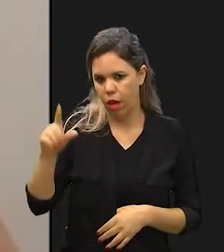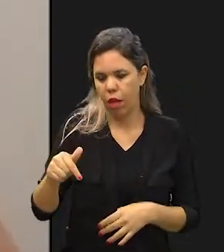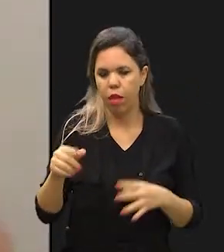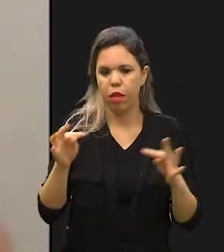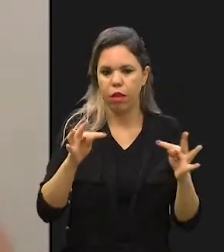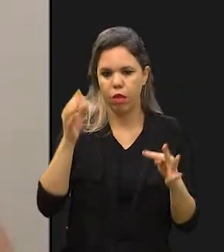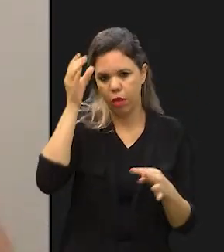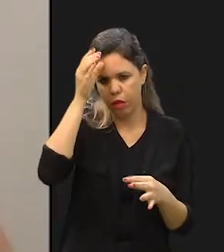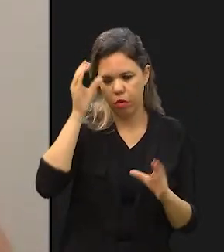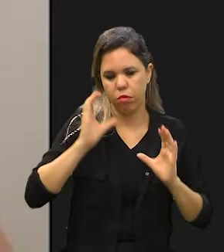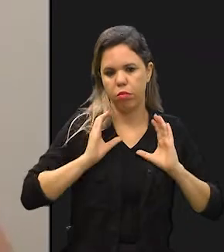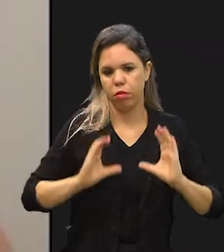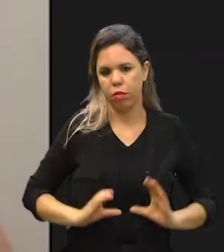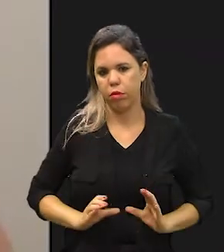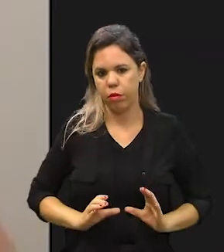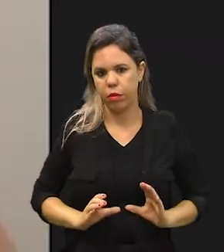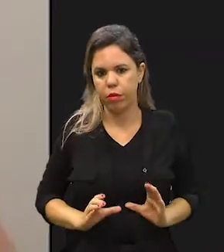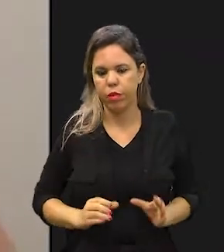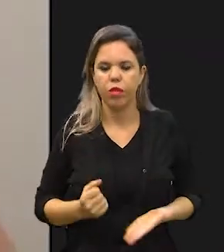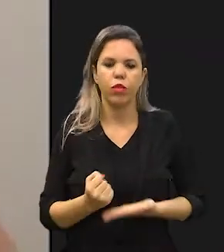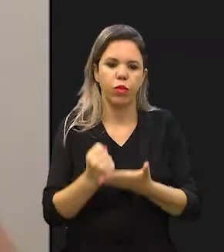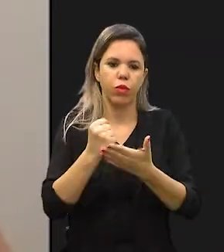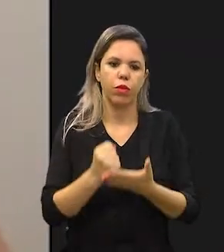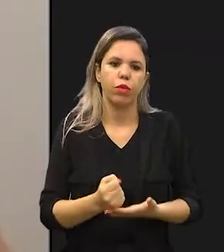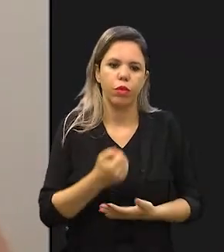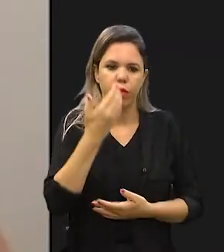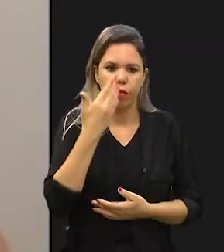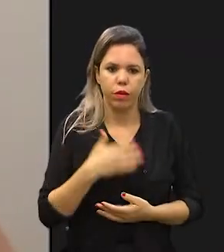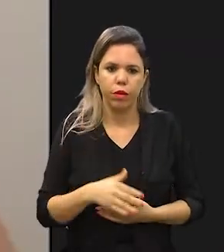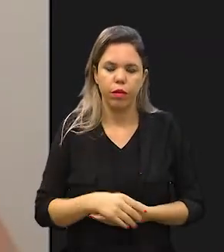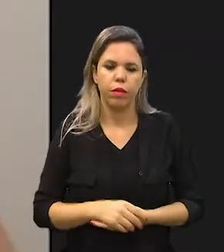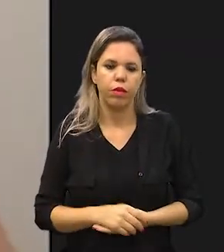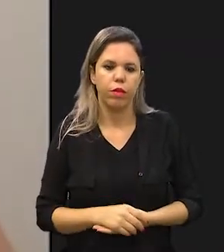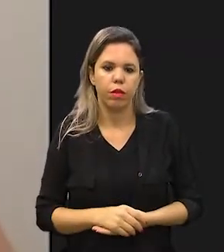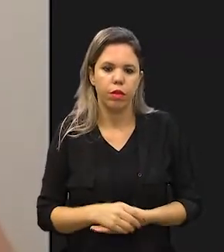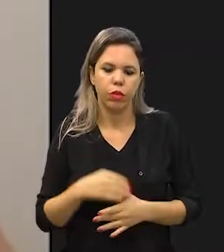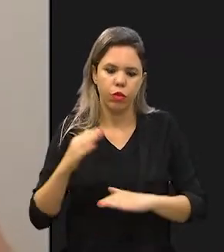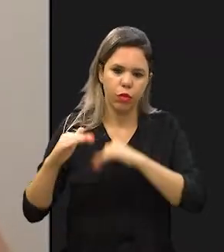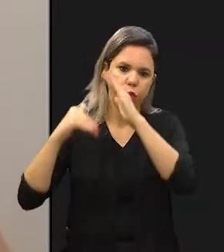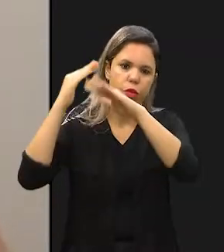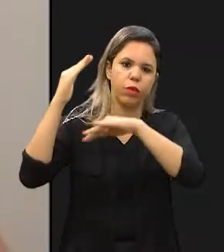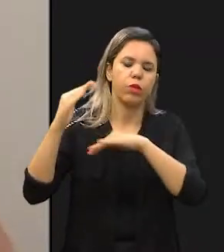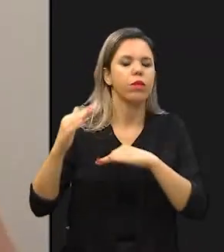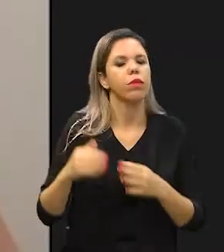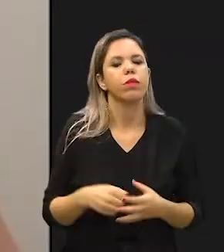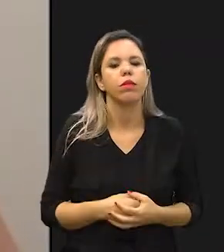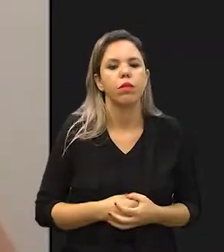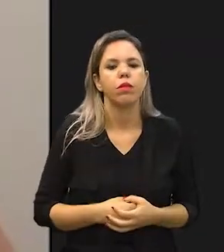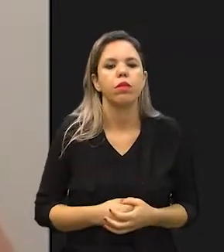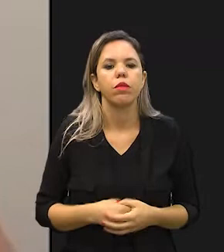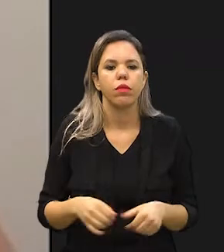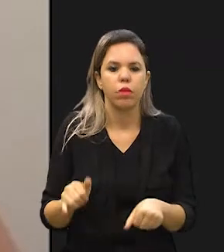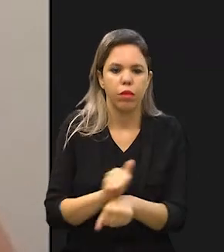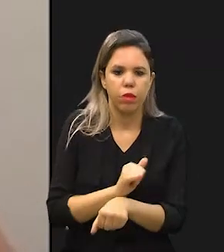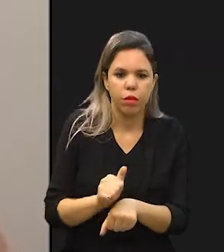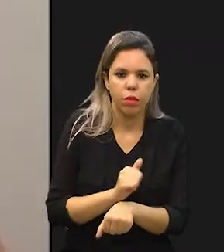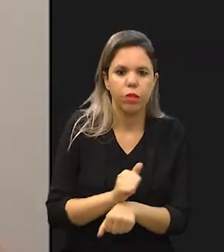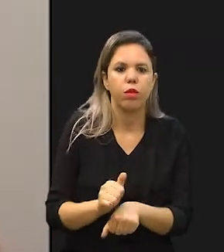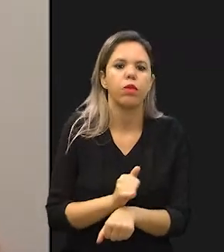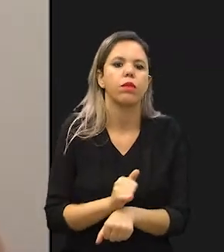terapia cognitivo-comportamental, que auxilia muito essa criança no desenvolvimento mesmo de estratégias